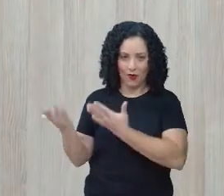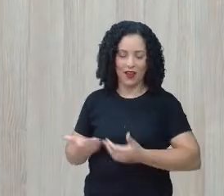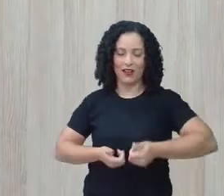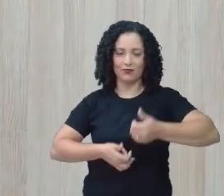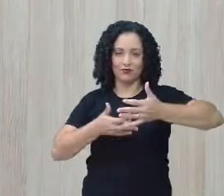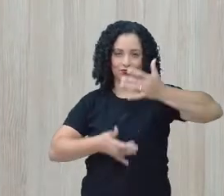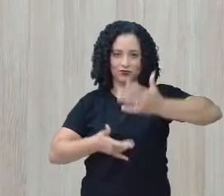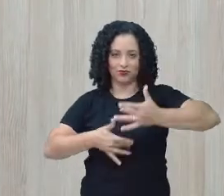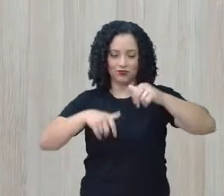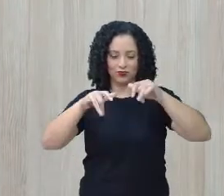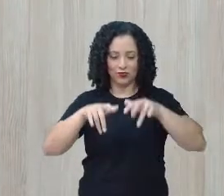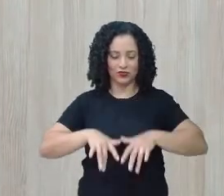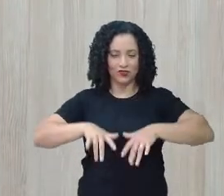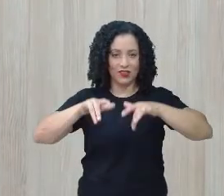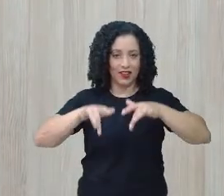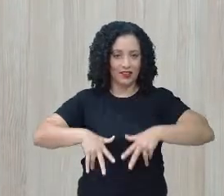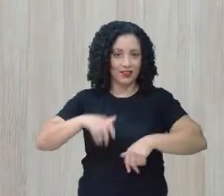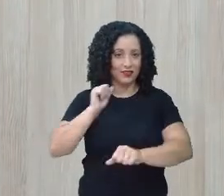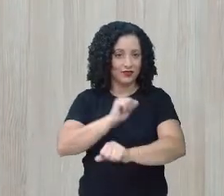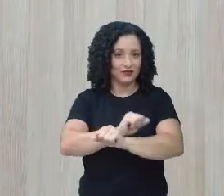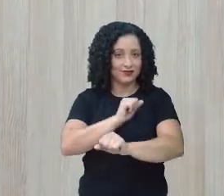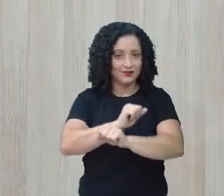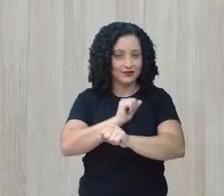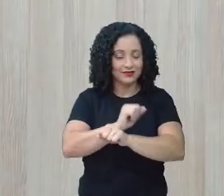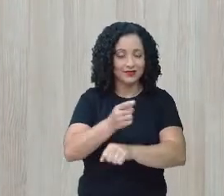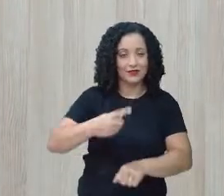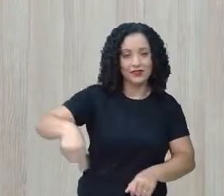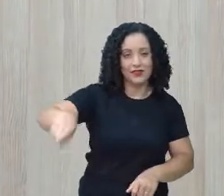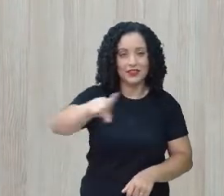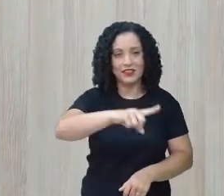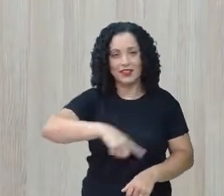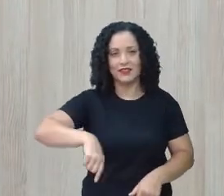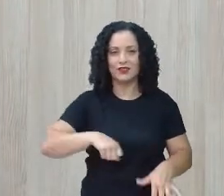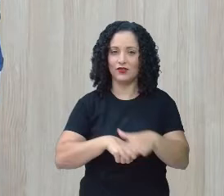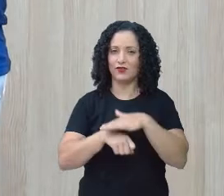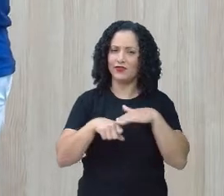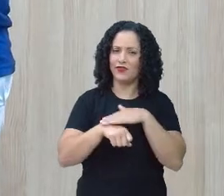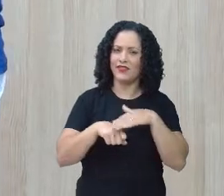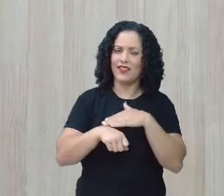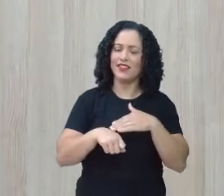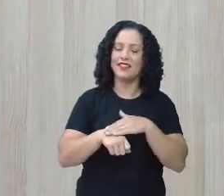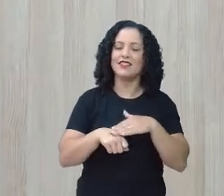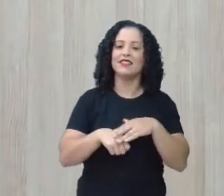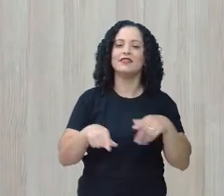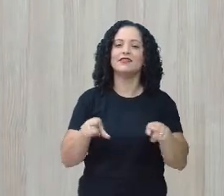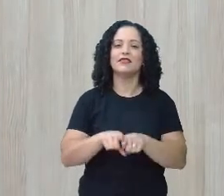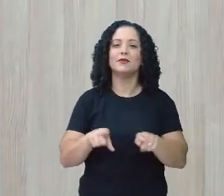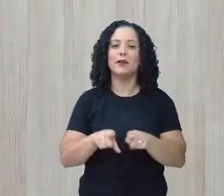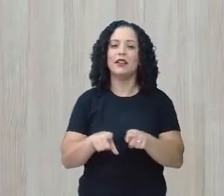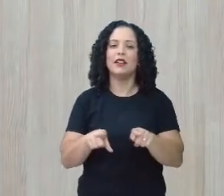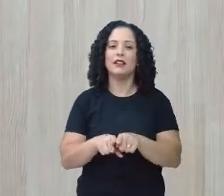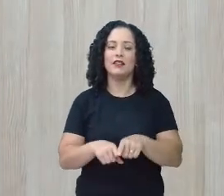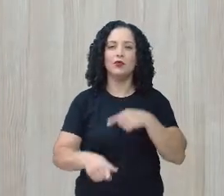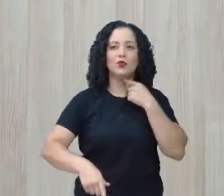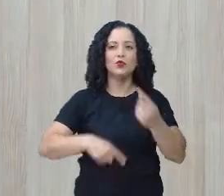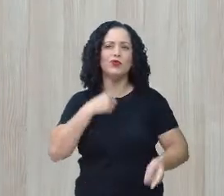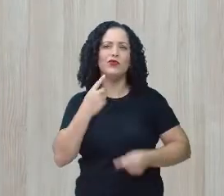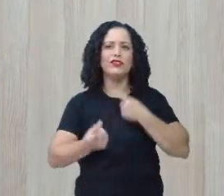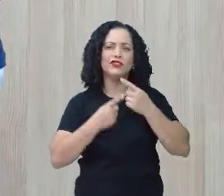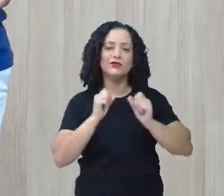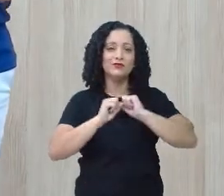chat, acompanhando aí as conversas aleatórias de vocês e também as dúvidas,